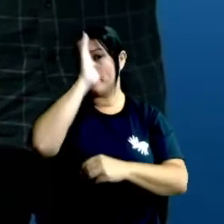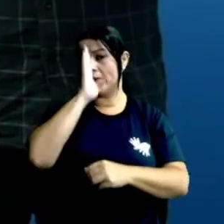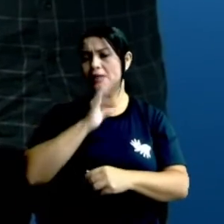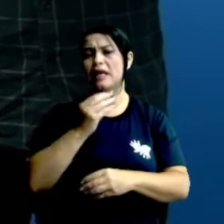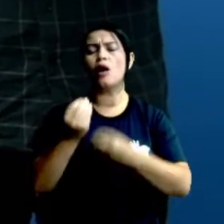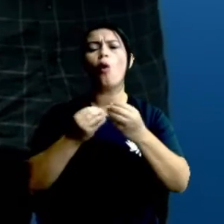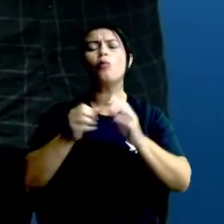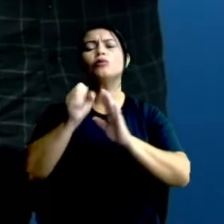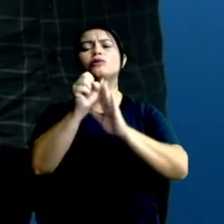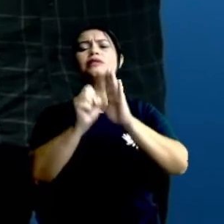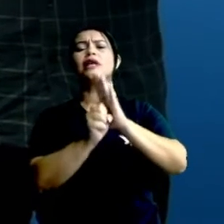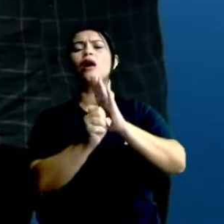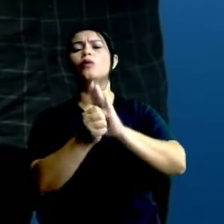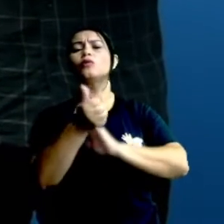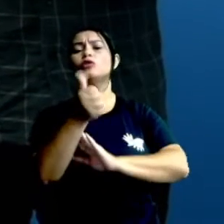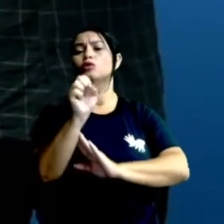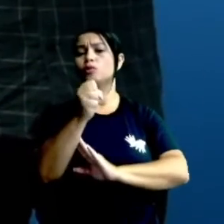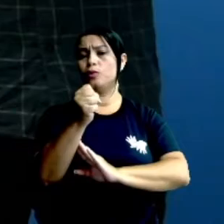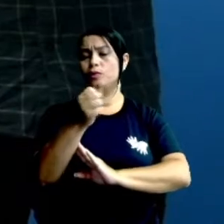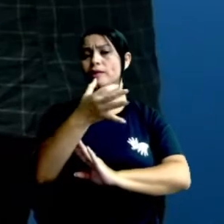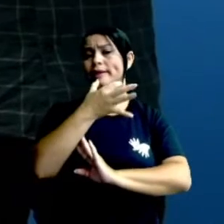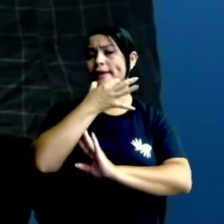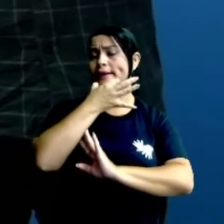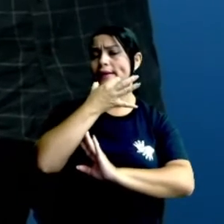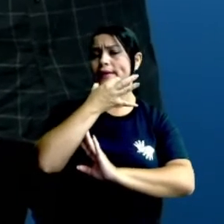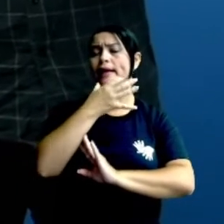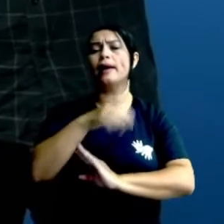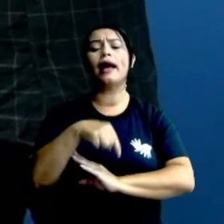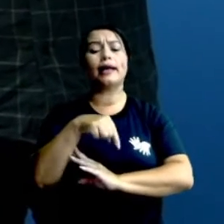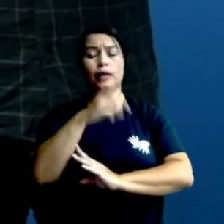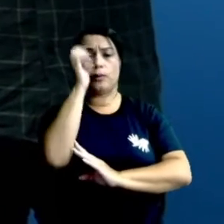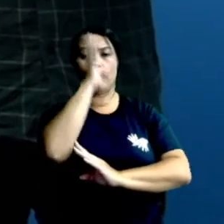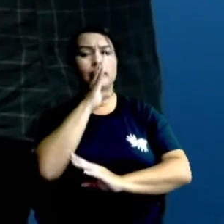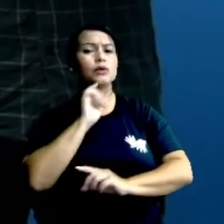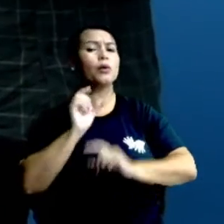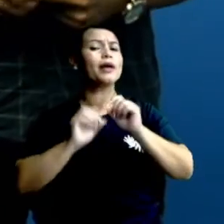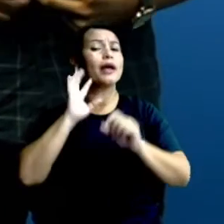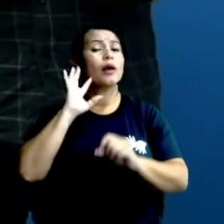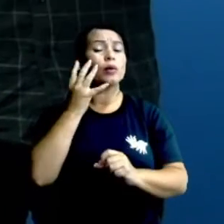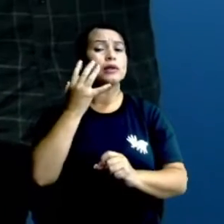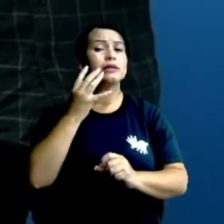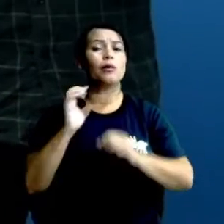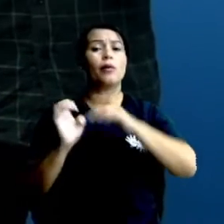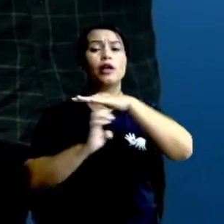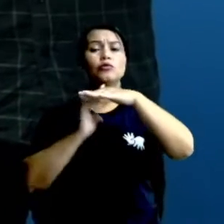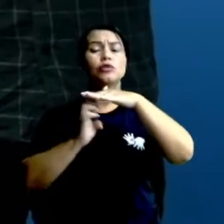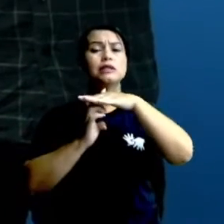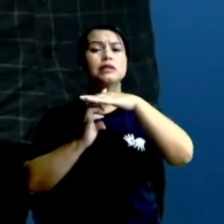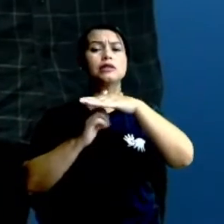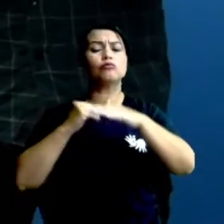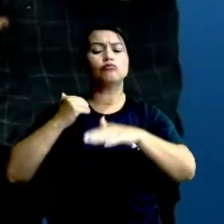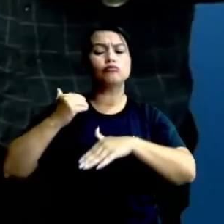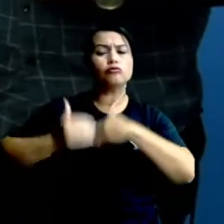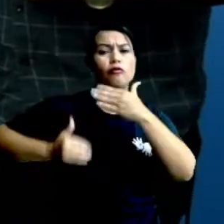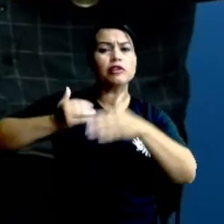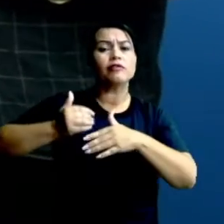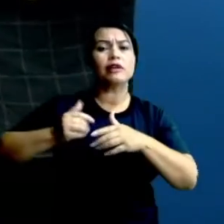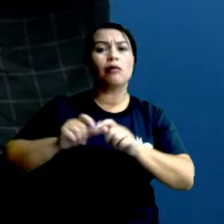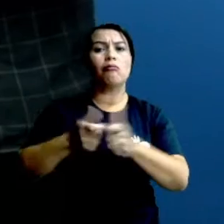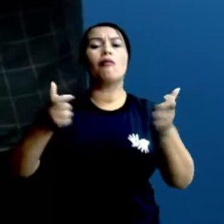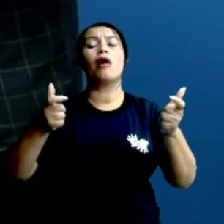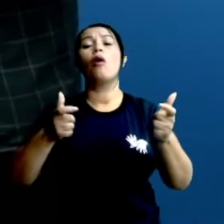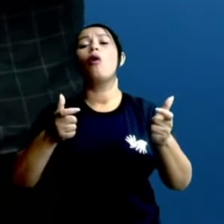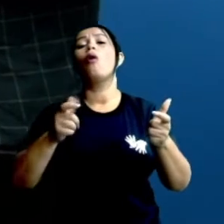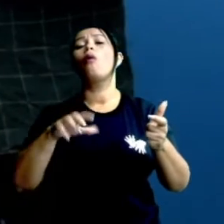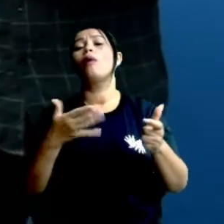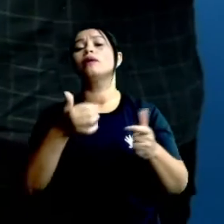Industrial aconteceu no século XVIII, na Inglaterra. E, no caso do Brasil, a industrialização só vai se intensificar, em especial, a partir